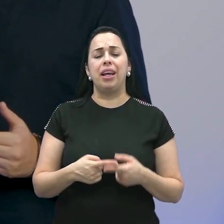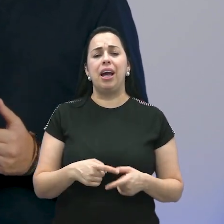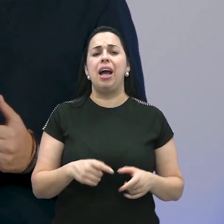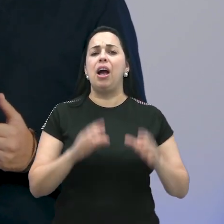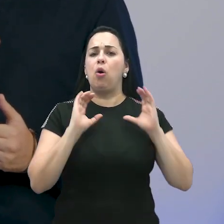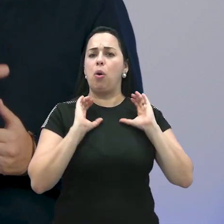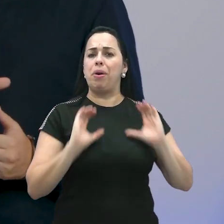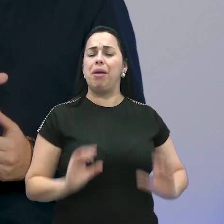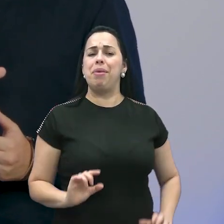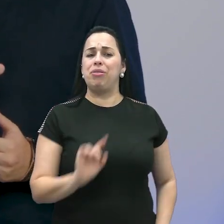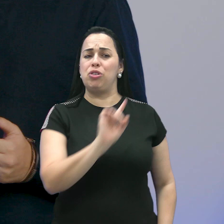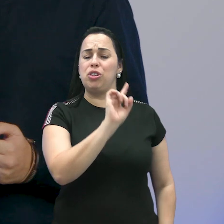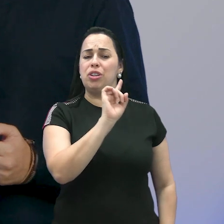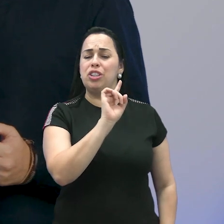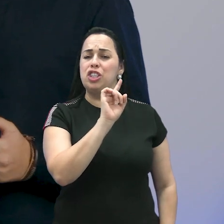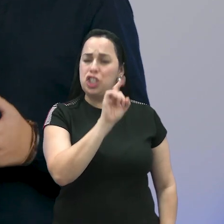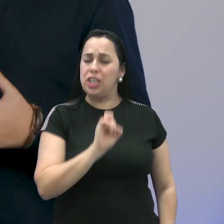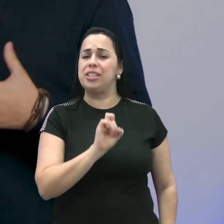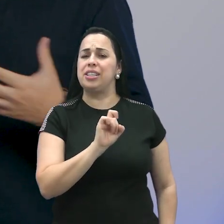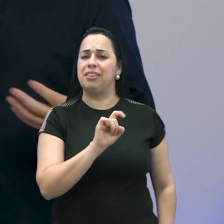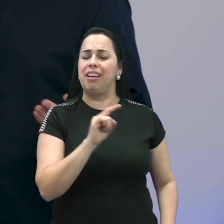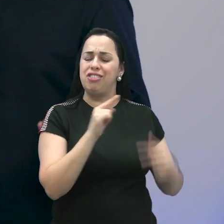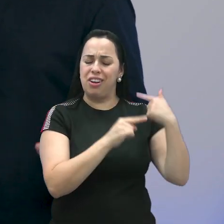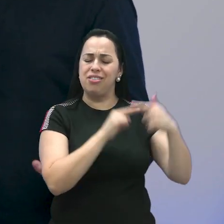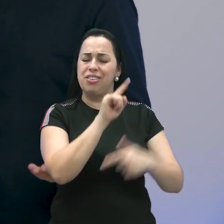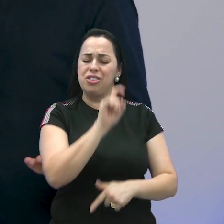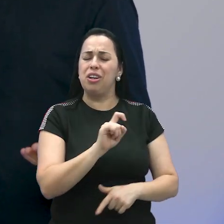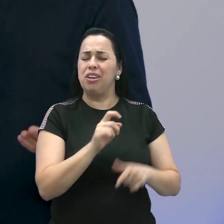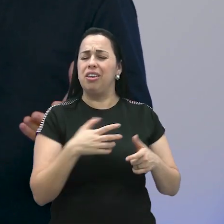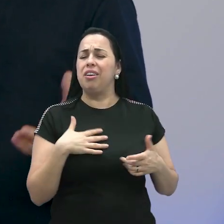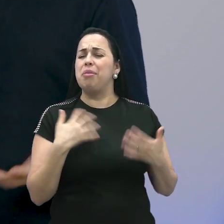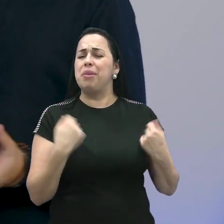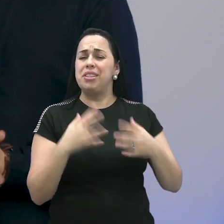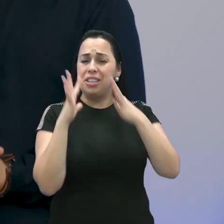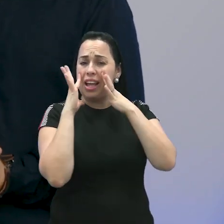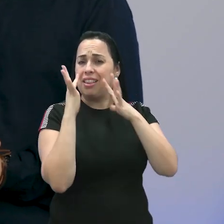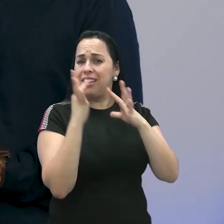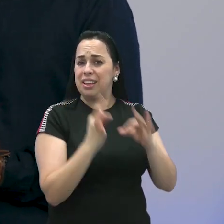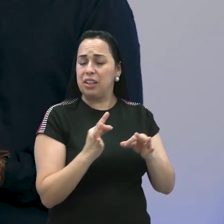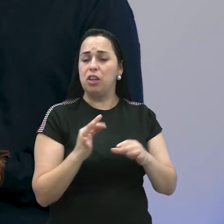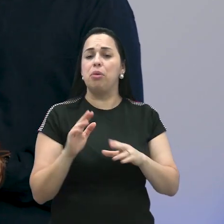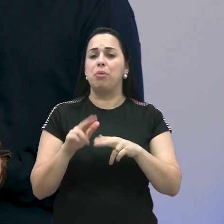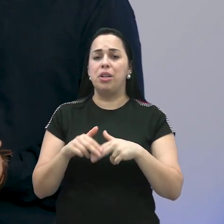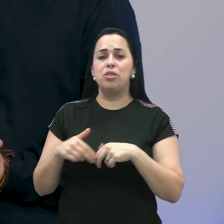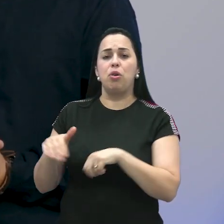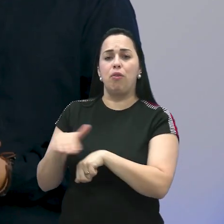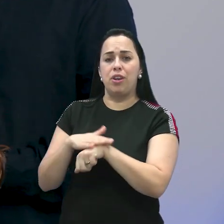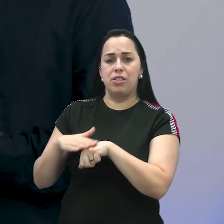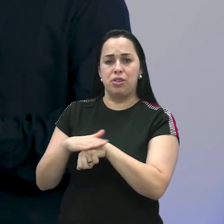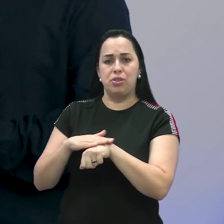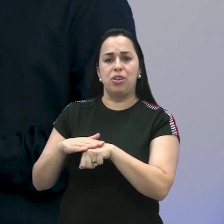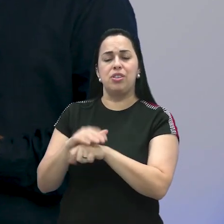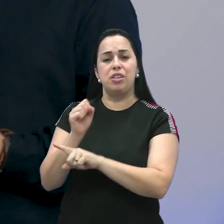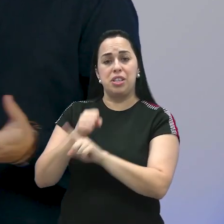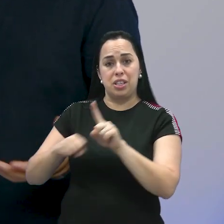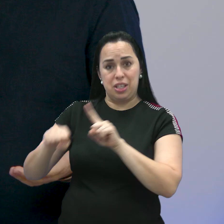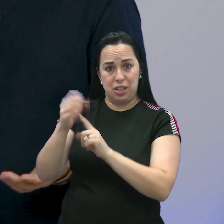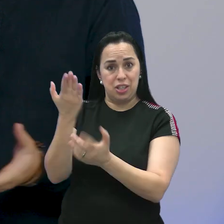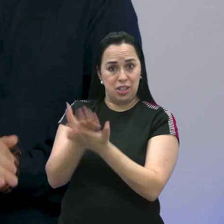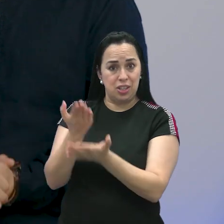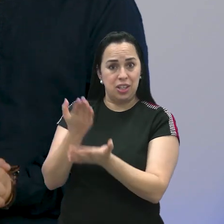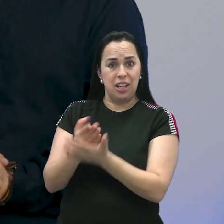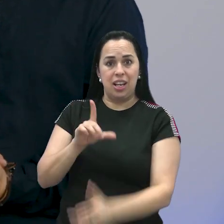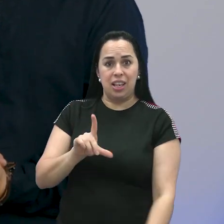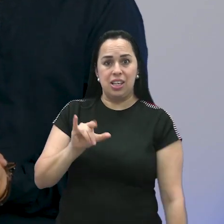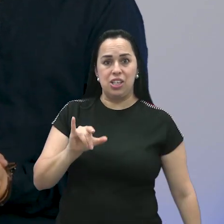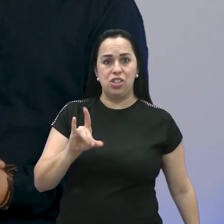Por que essa postura da geração X chama tanto atenção? Para encontrar essa resposta, a gente conversou com uma socióloga da Univap,